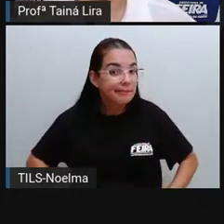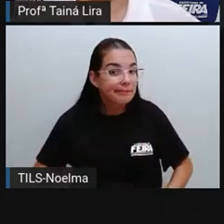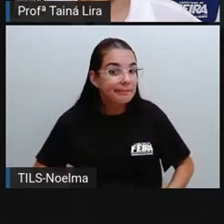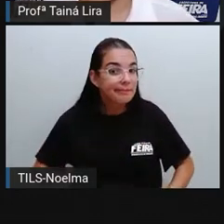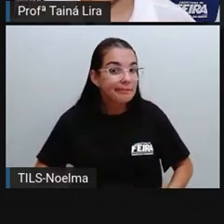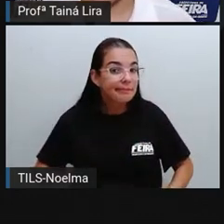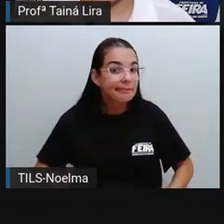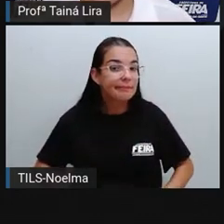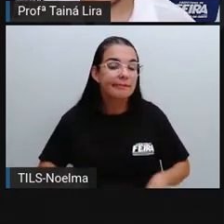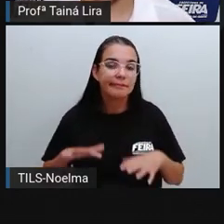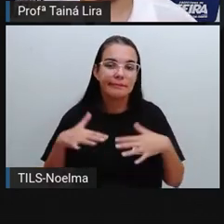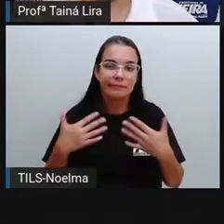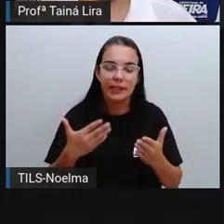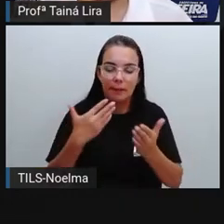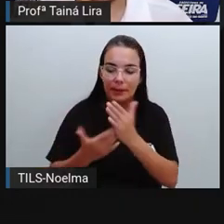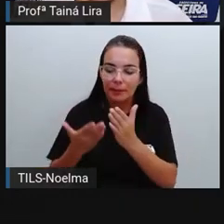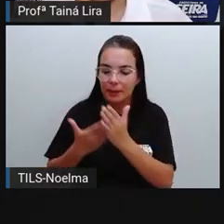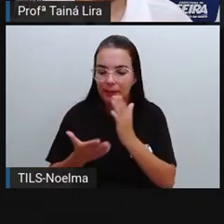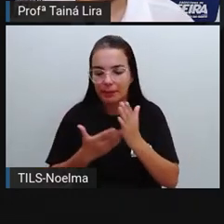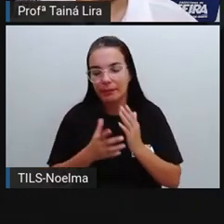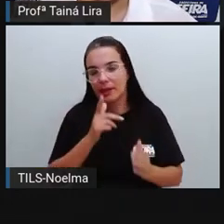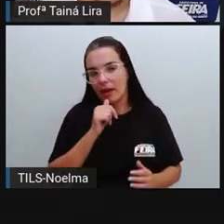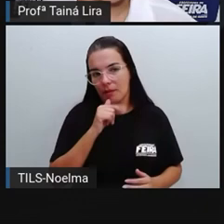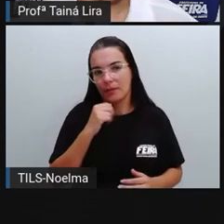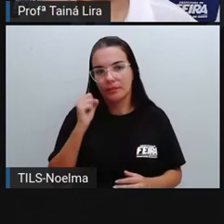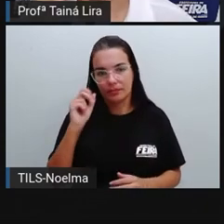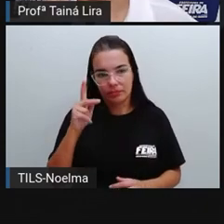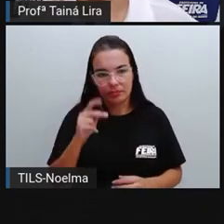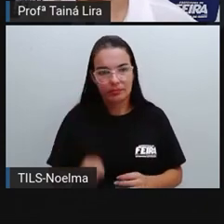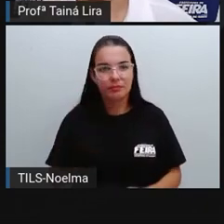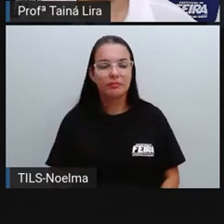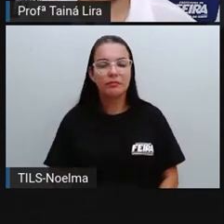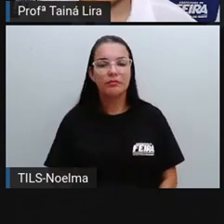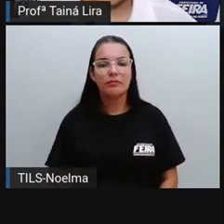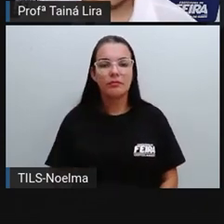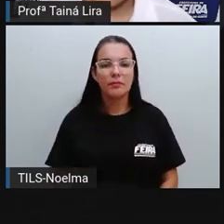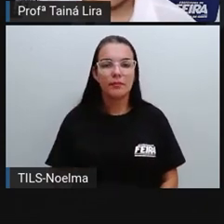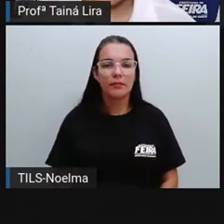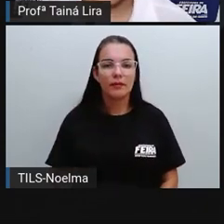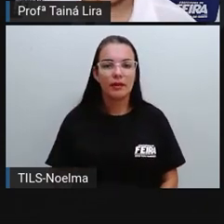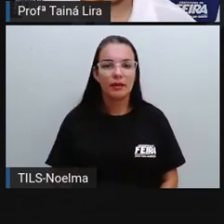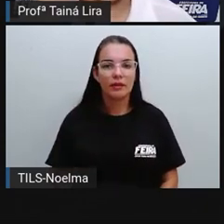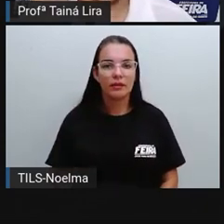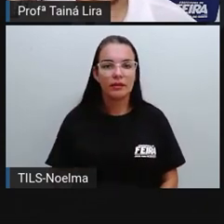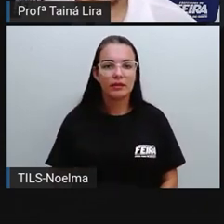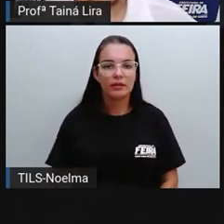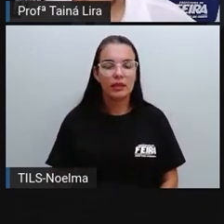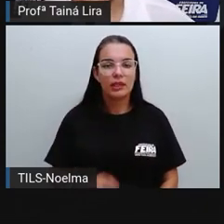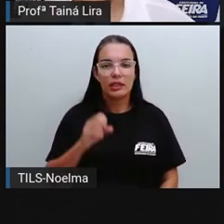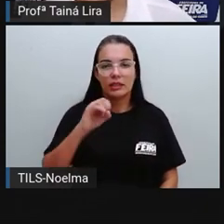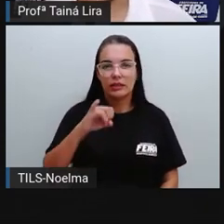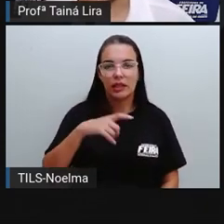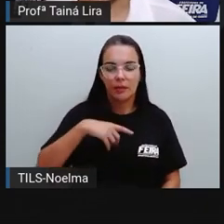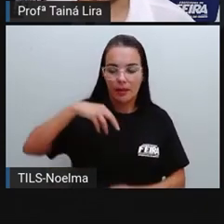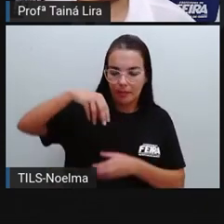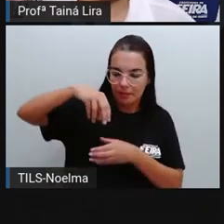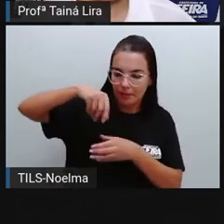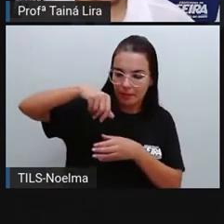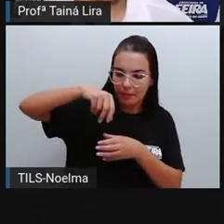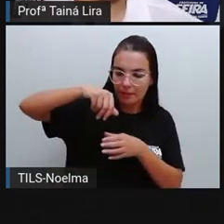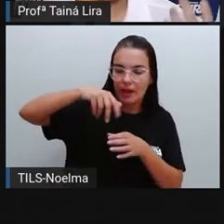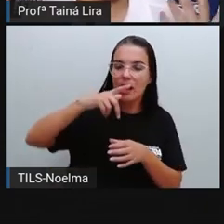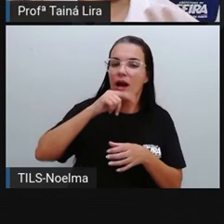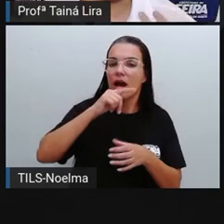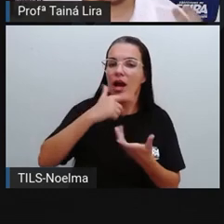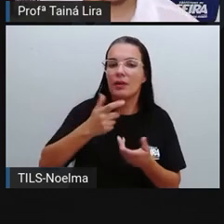mais água do que enchendo um balde, tá bom? Que não desliga ali a torneira na hora de escovar os dentes, que não